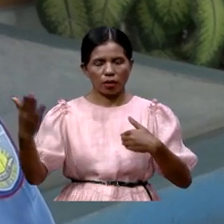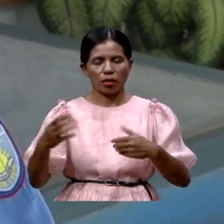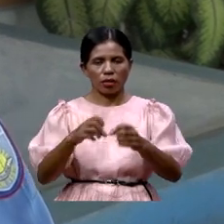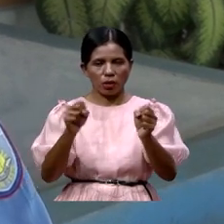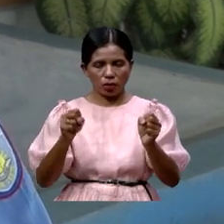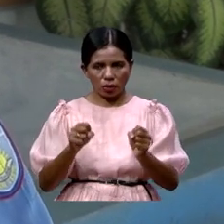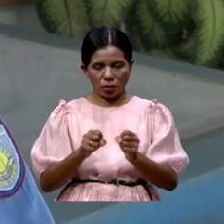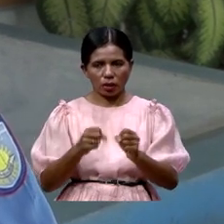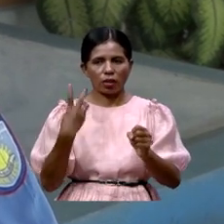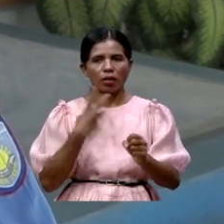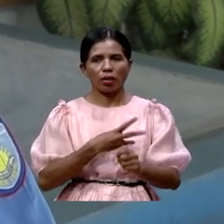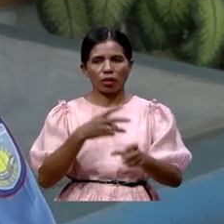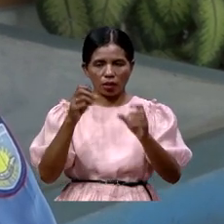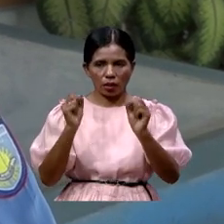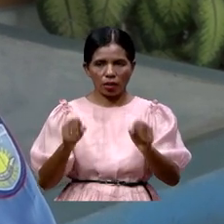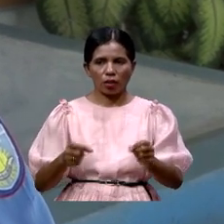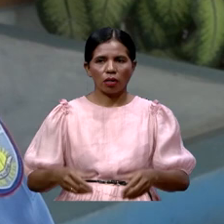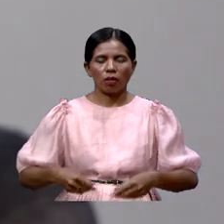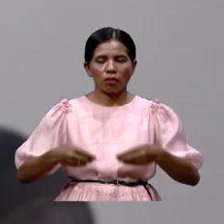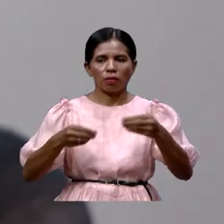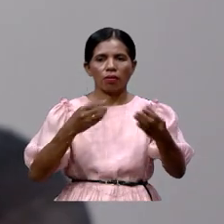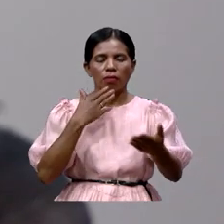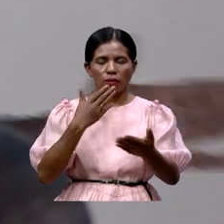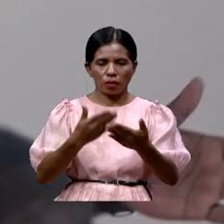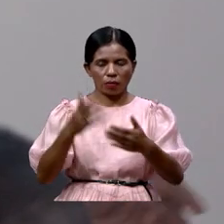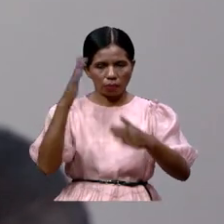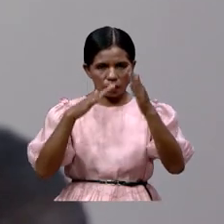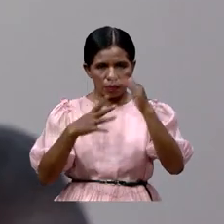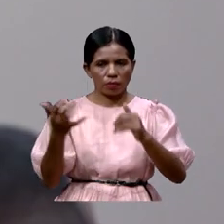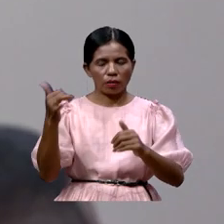circular para a Tuneita, vele for solução para o problema serne.